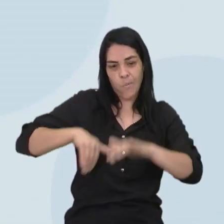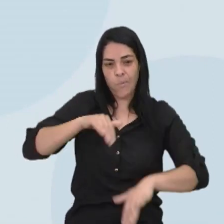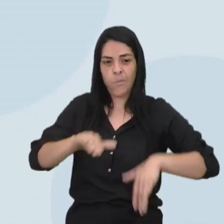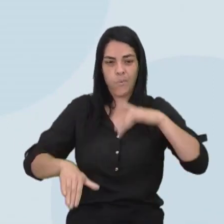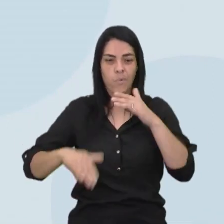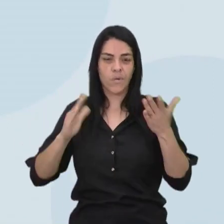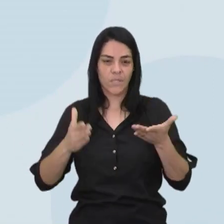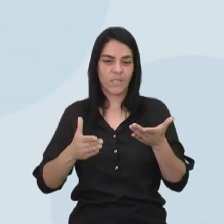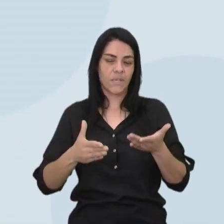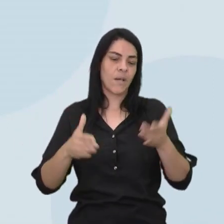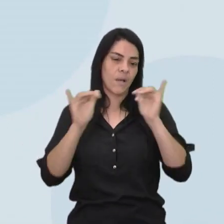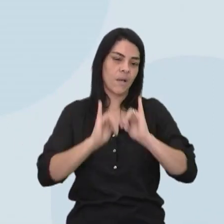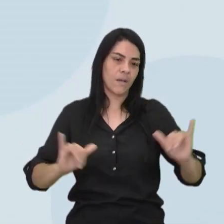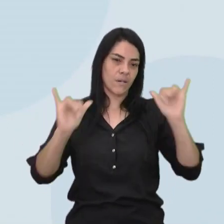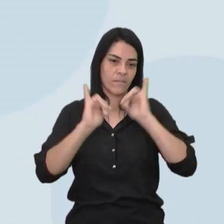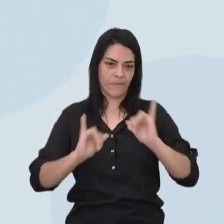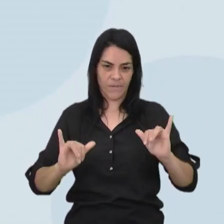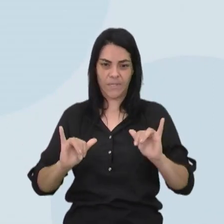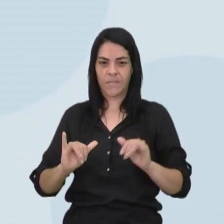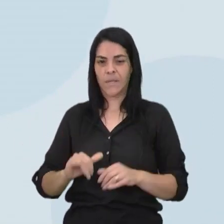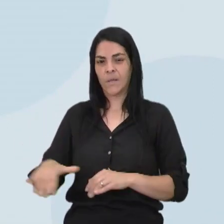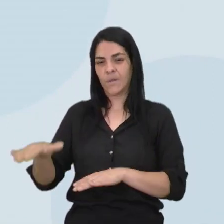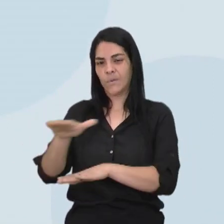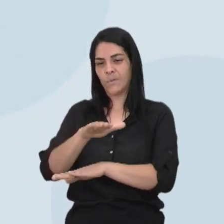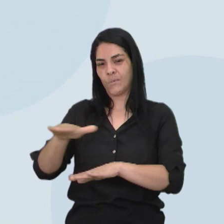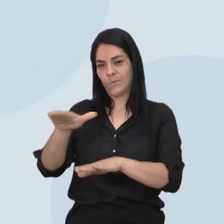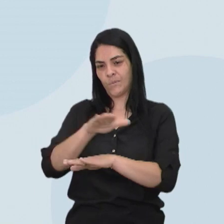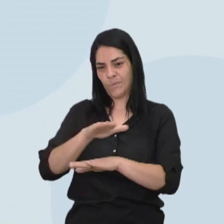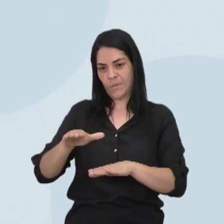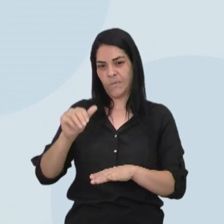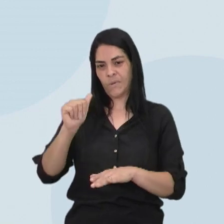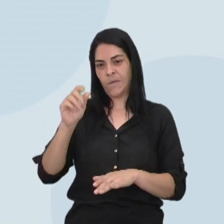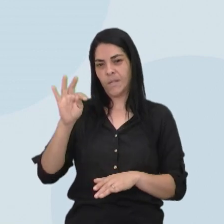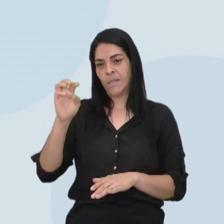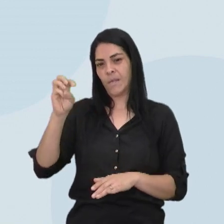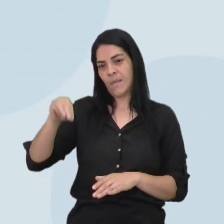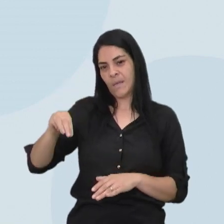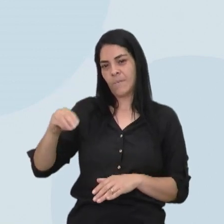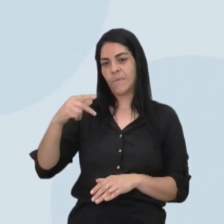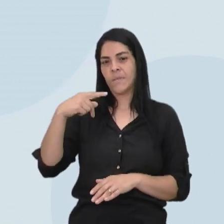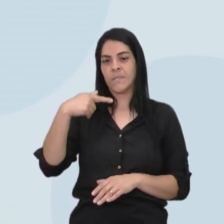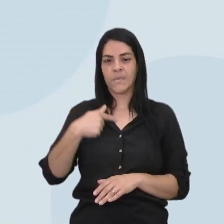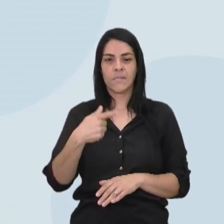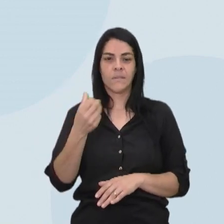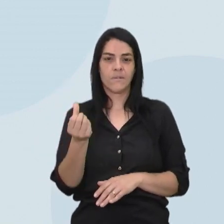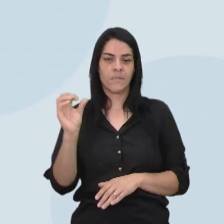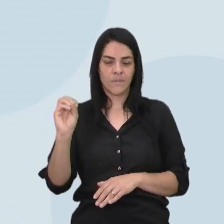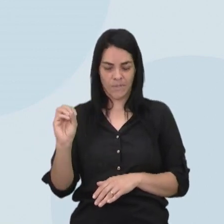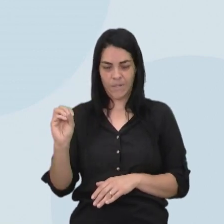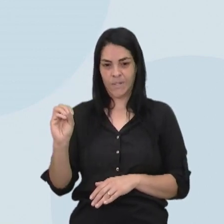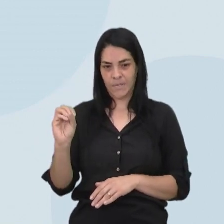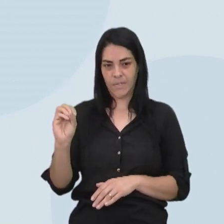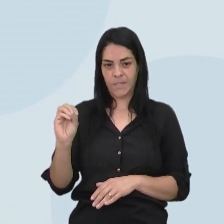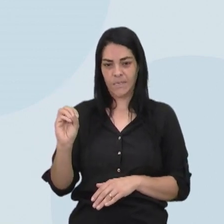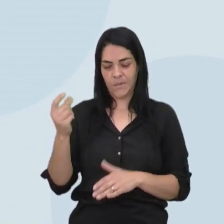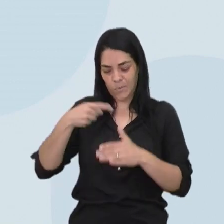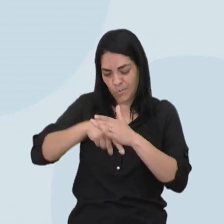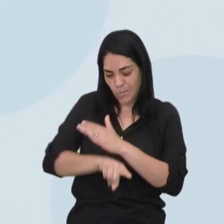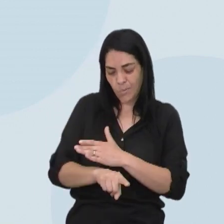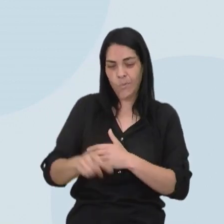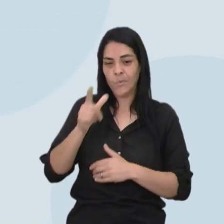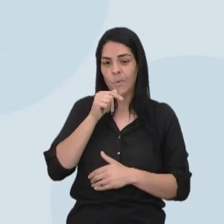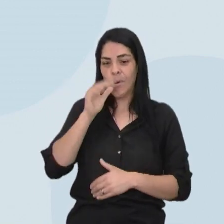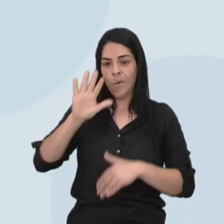do mar, 1 atm, uma atmosfera, ou 760 mmHg. No fundo do mar,